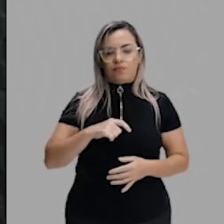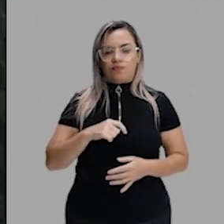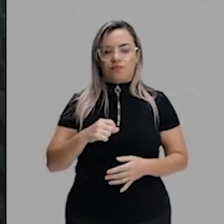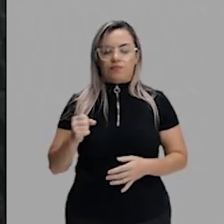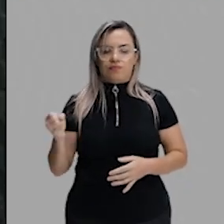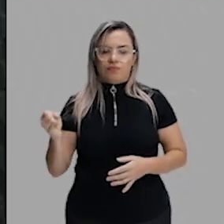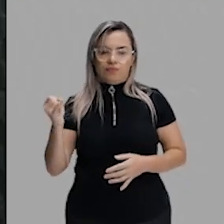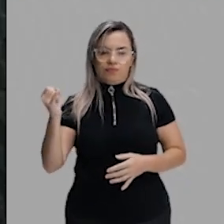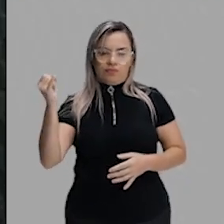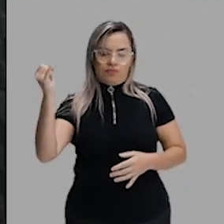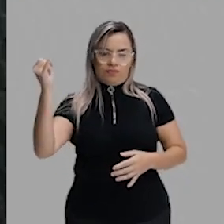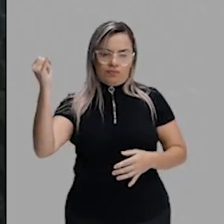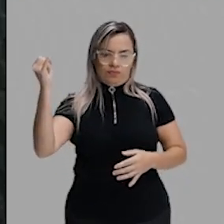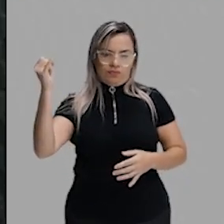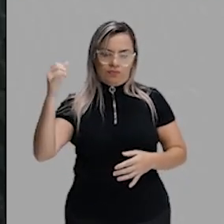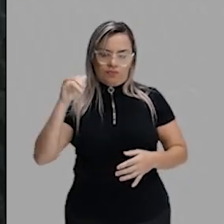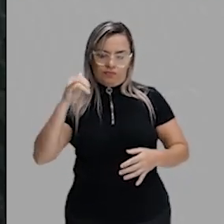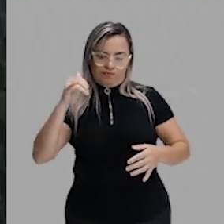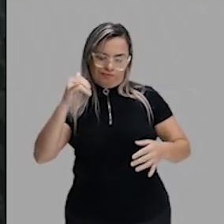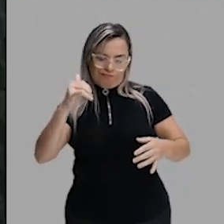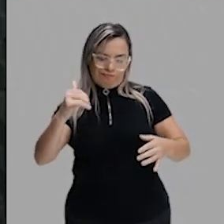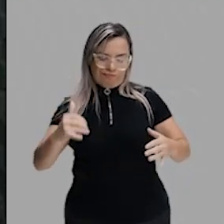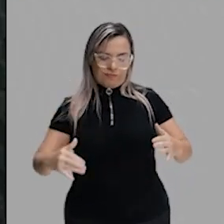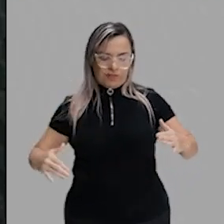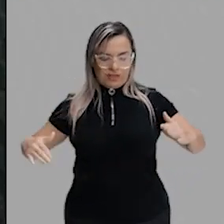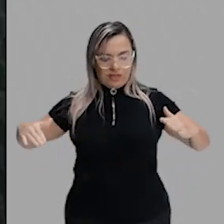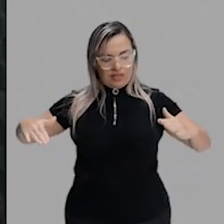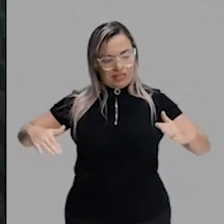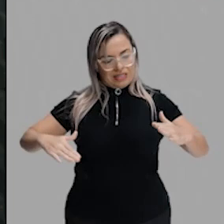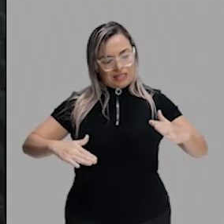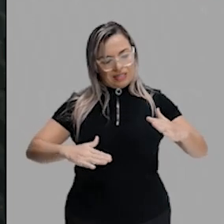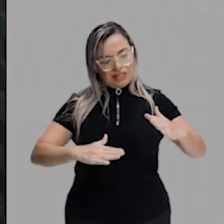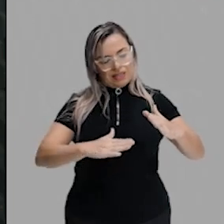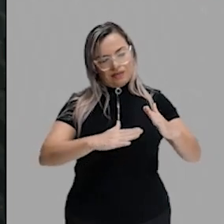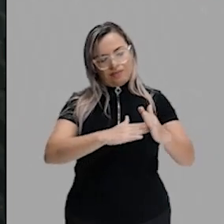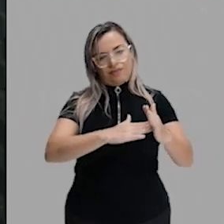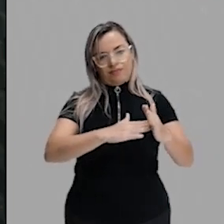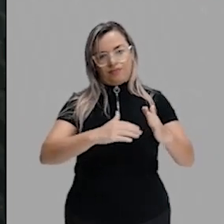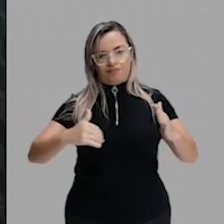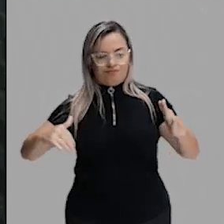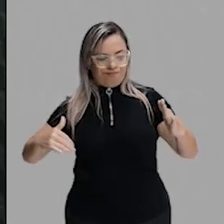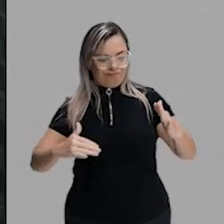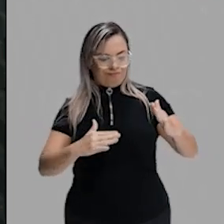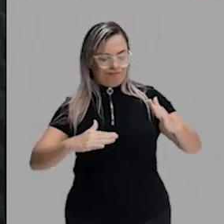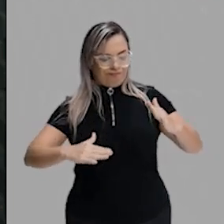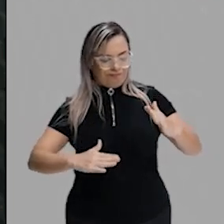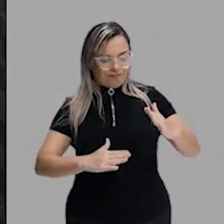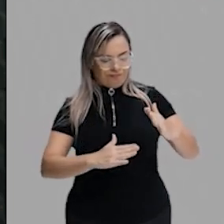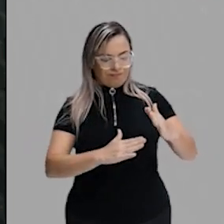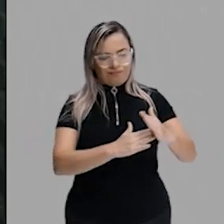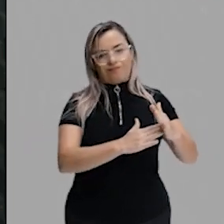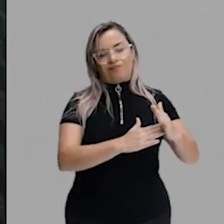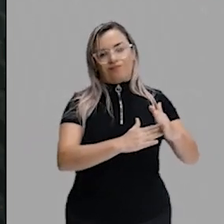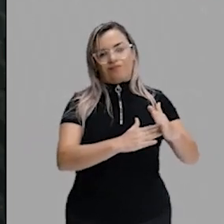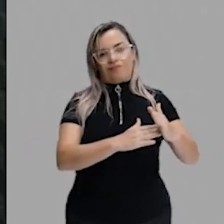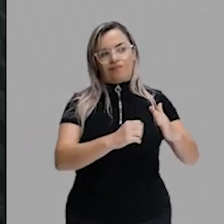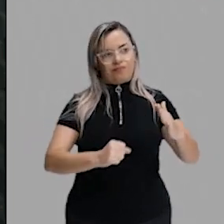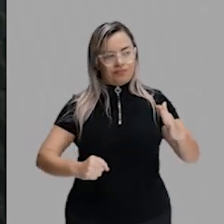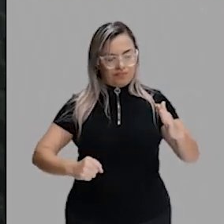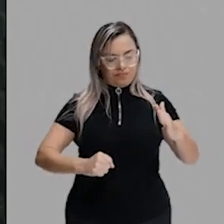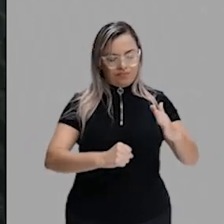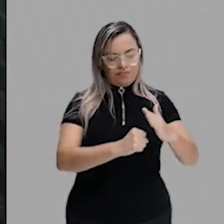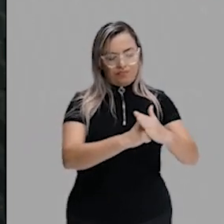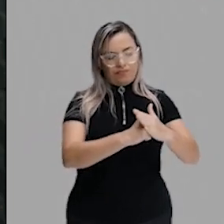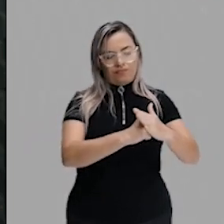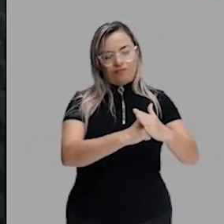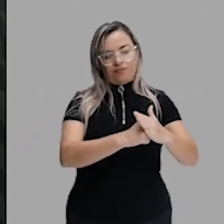limitar a passagem da corrente elétrica, certo? Então, esse dispositivo que limita a passagem da corrente elétrica